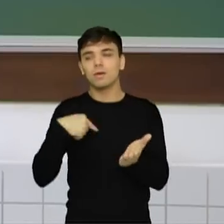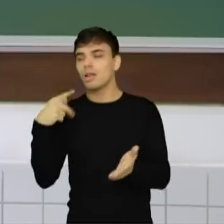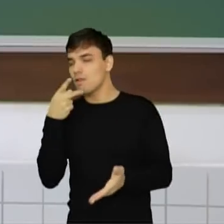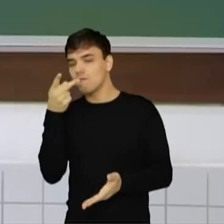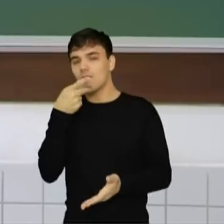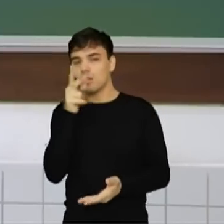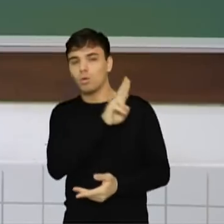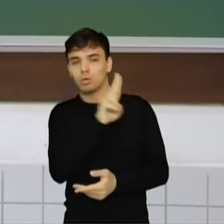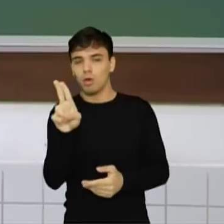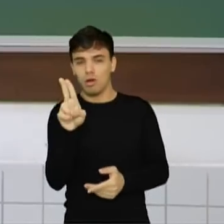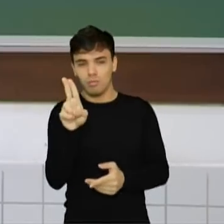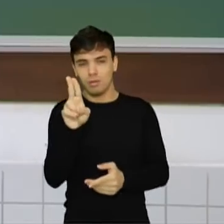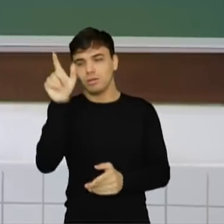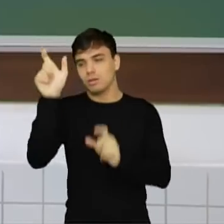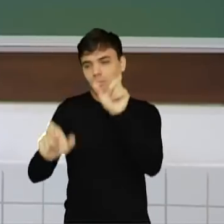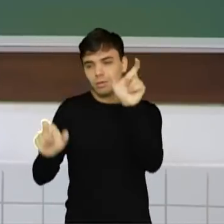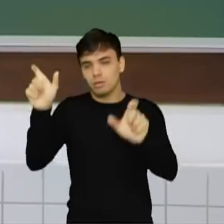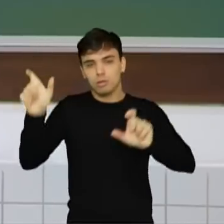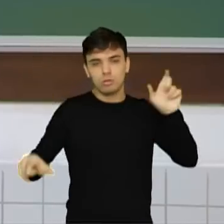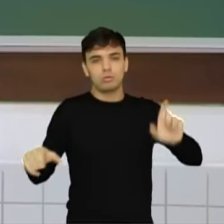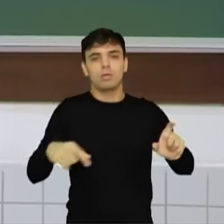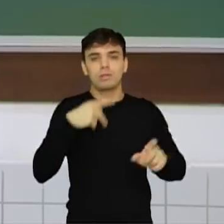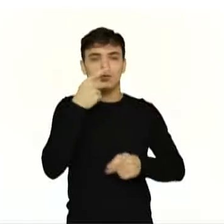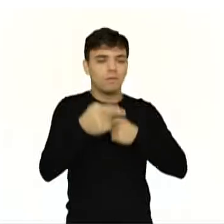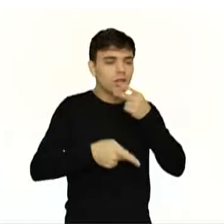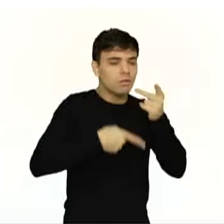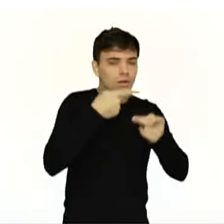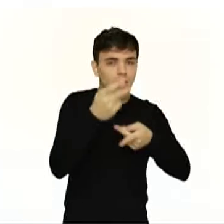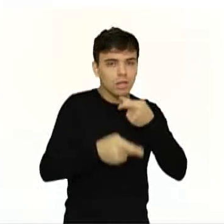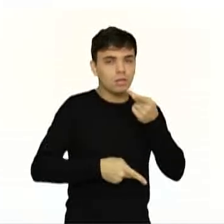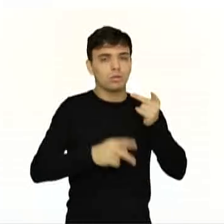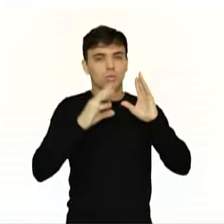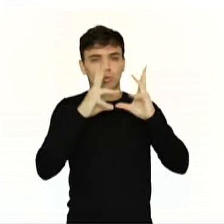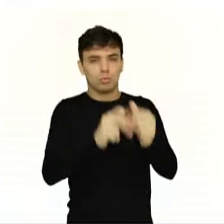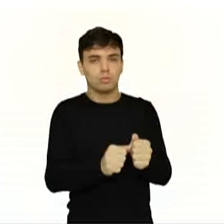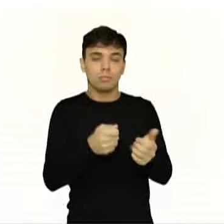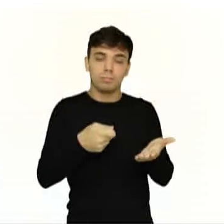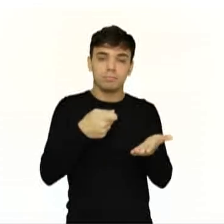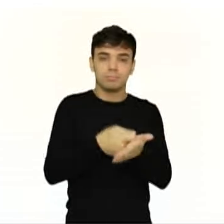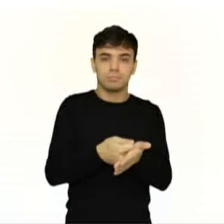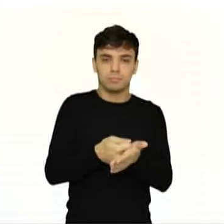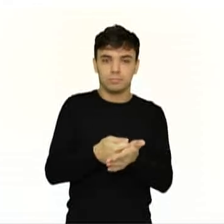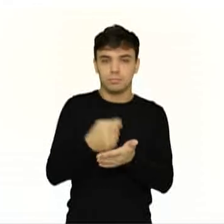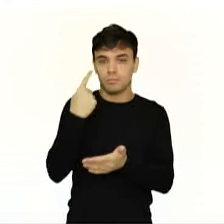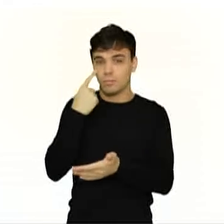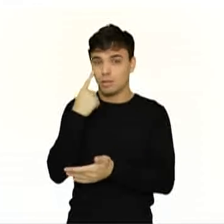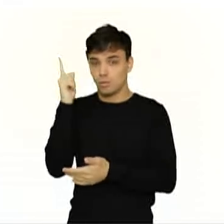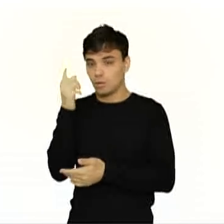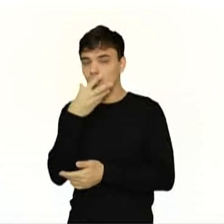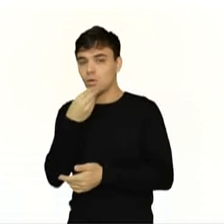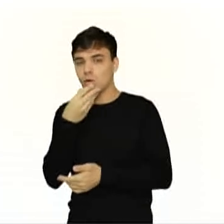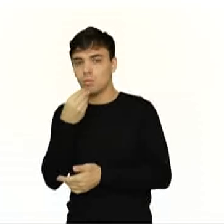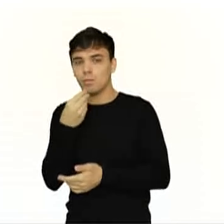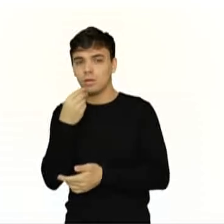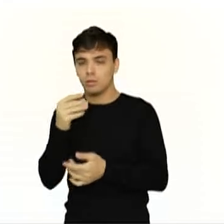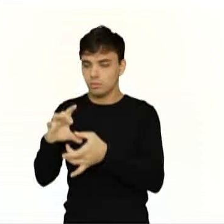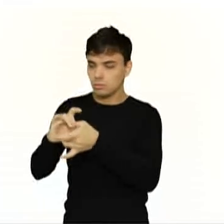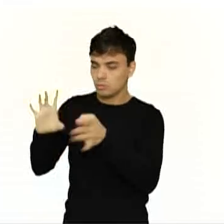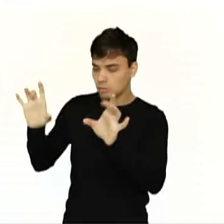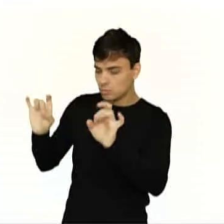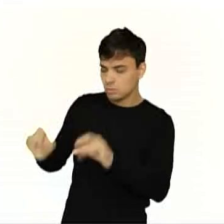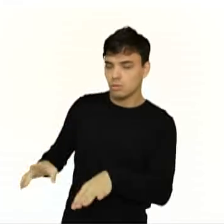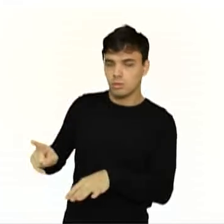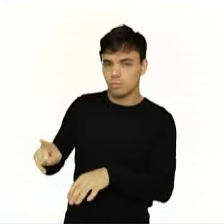essa conjuração, que estava envolvido. O Visconde de Barbacena, então, ele faz o quê? Ele suspende a derrama, ele não chama a